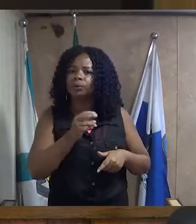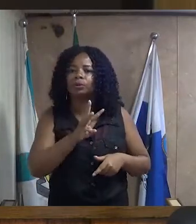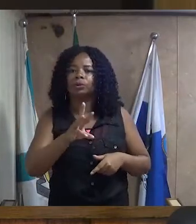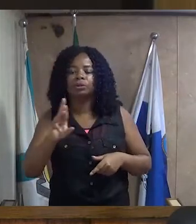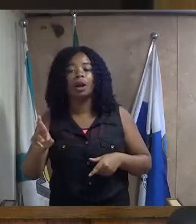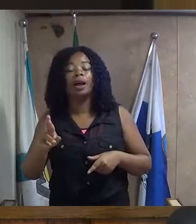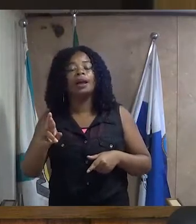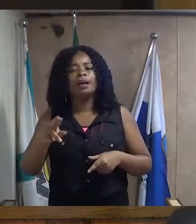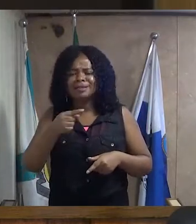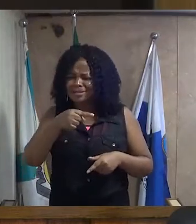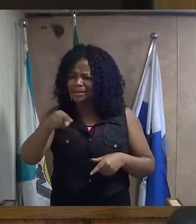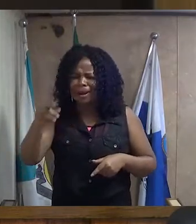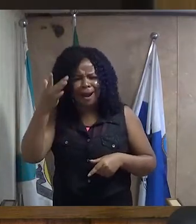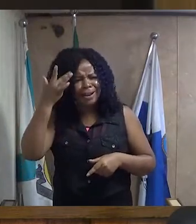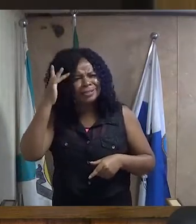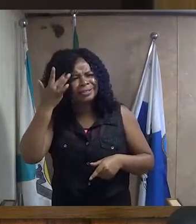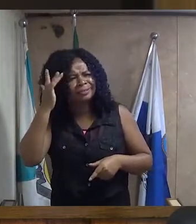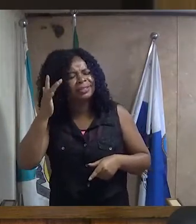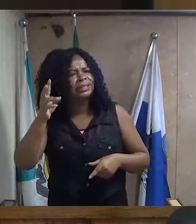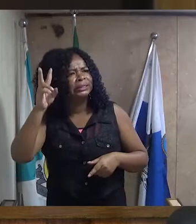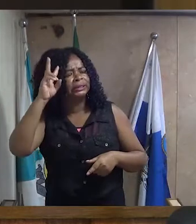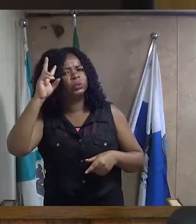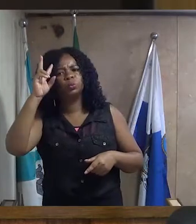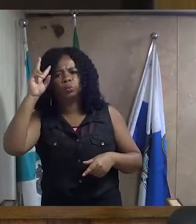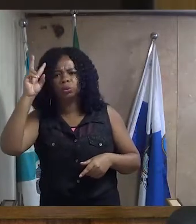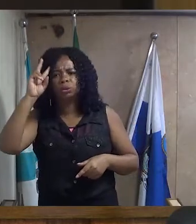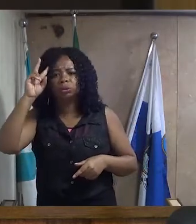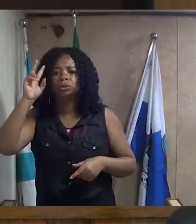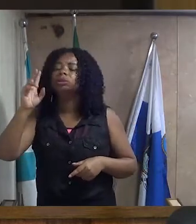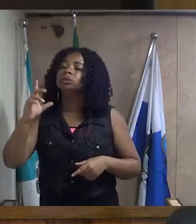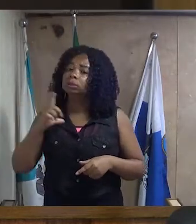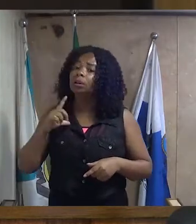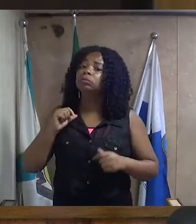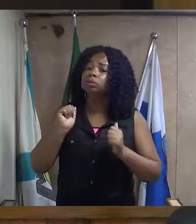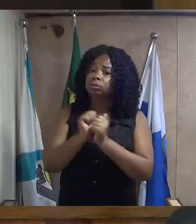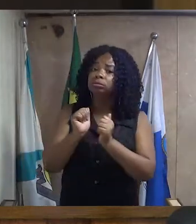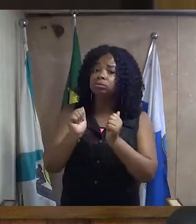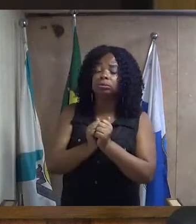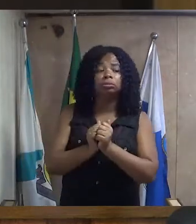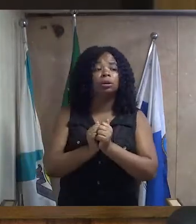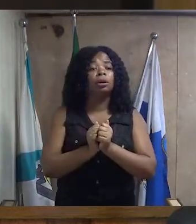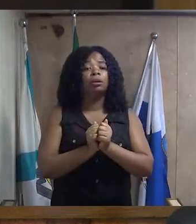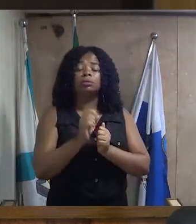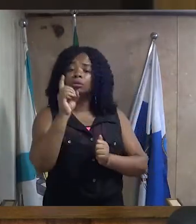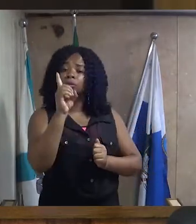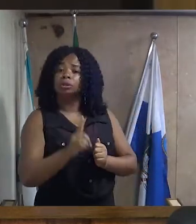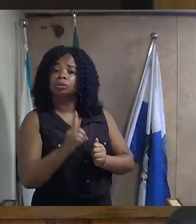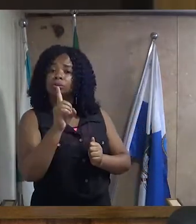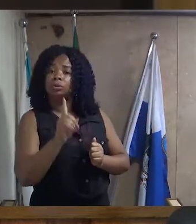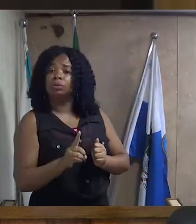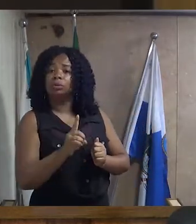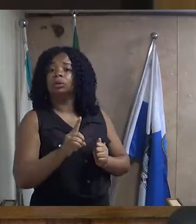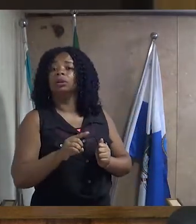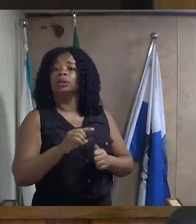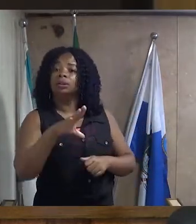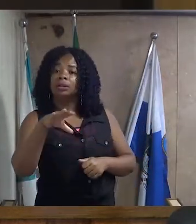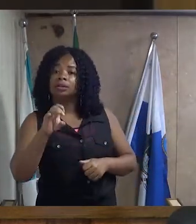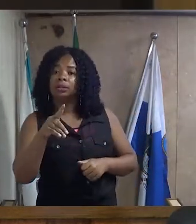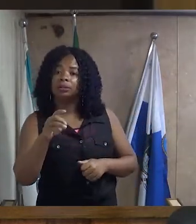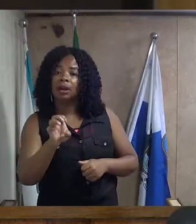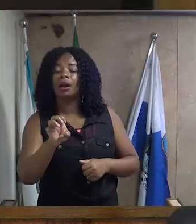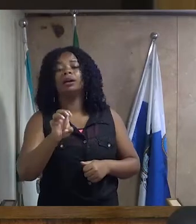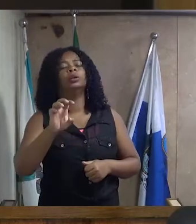que na segunda-feira, ele esteve com o doutor Humberto, diretor da SEDAI aqui em Caxias, trouxe ele para